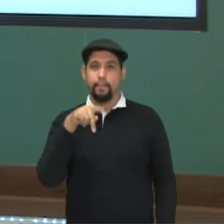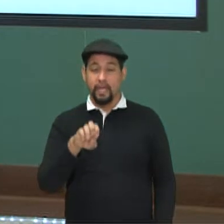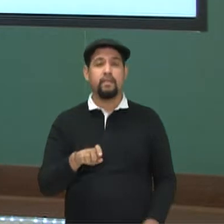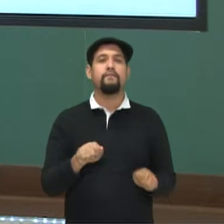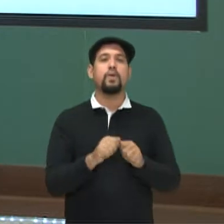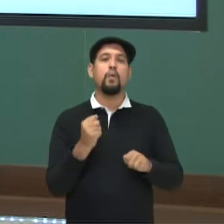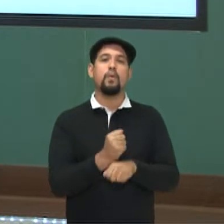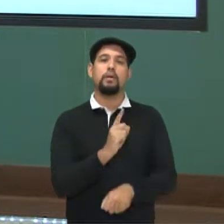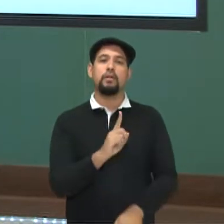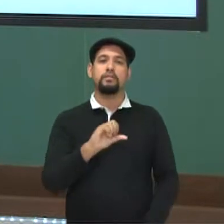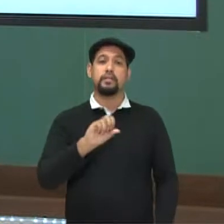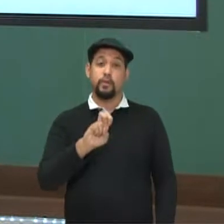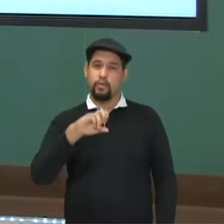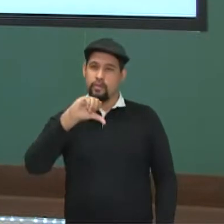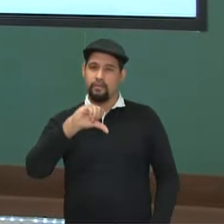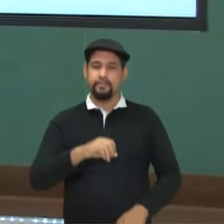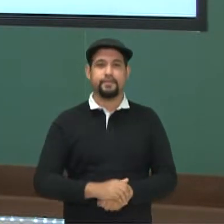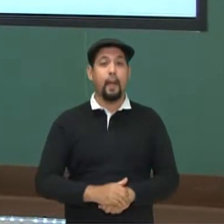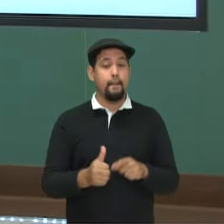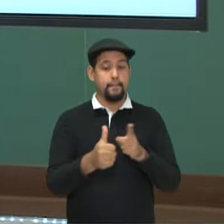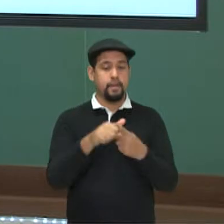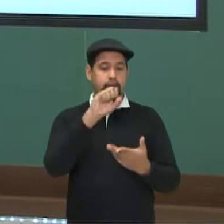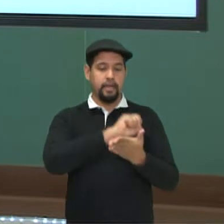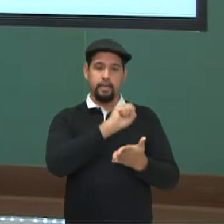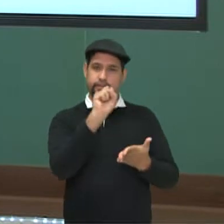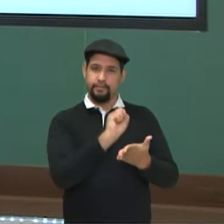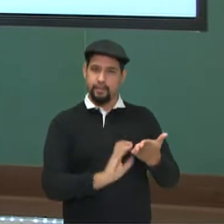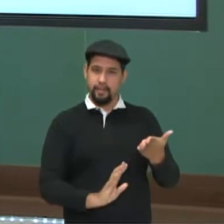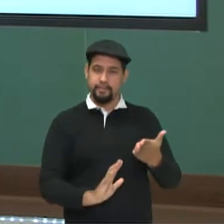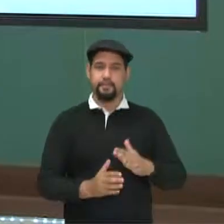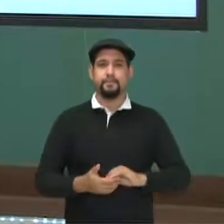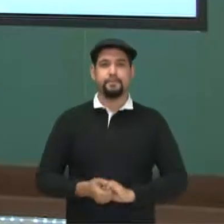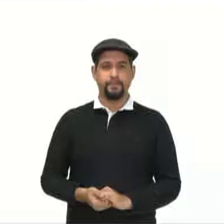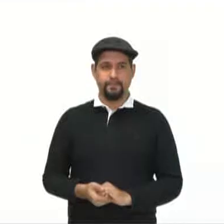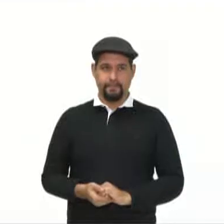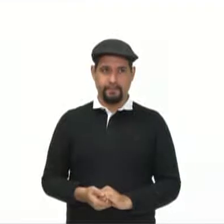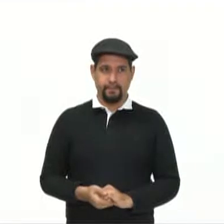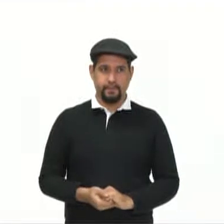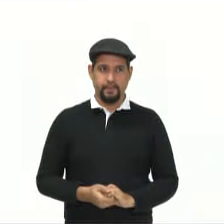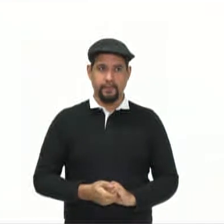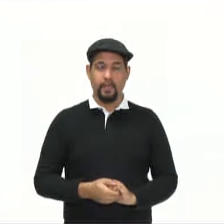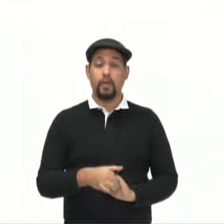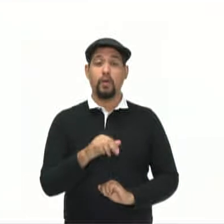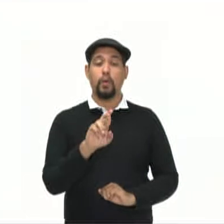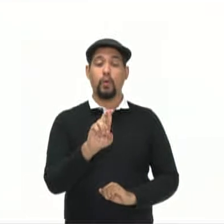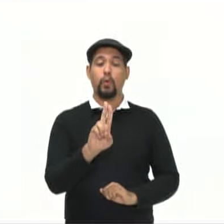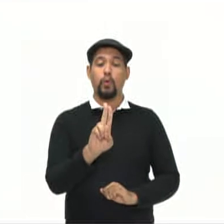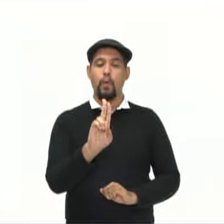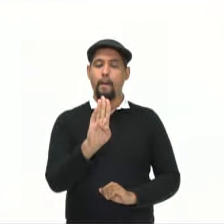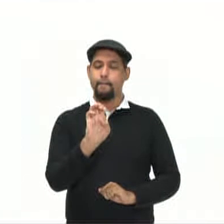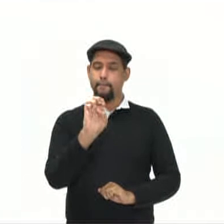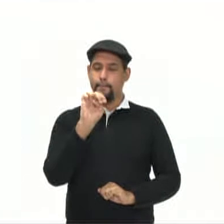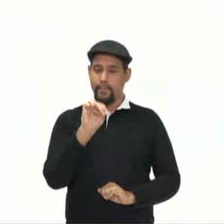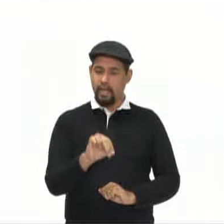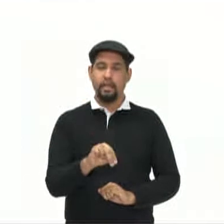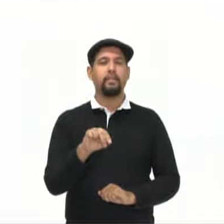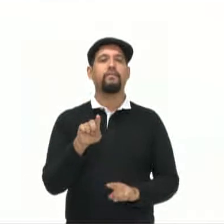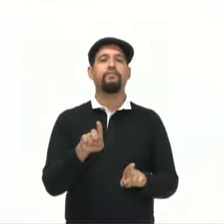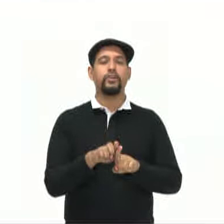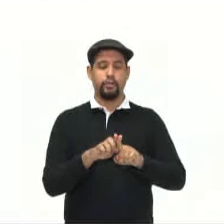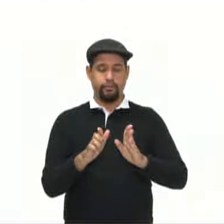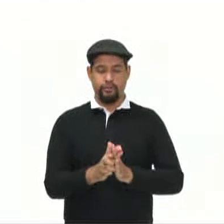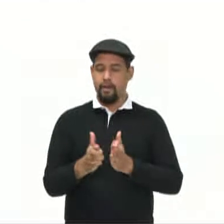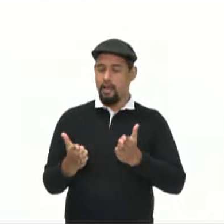1959. Vamos aqui à primeira atividade. O Rubem Braga foi um jornalista e cronista